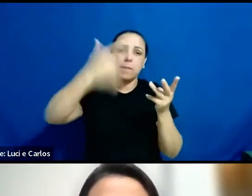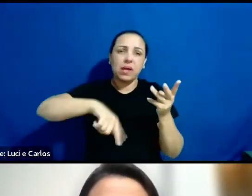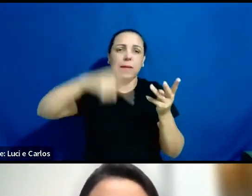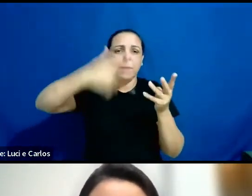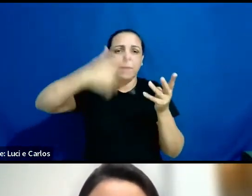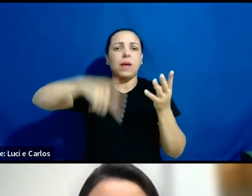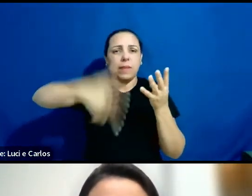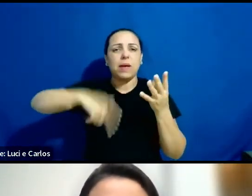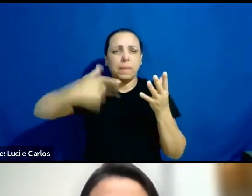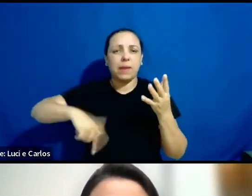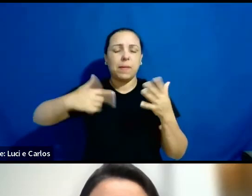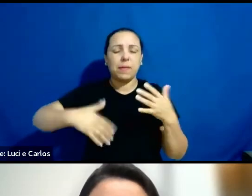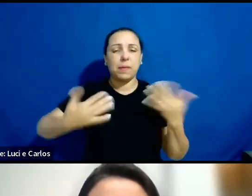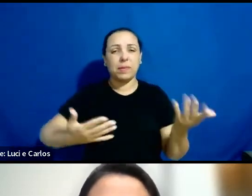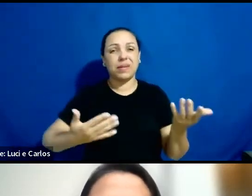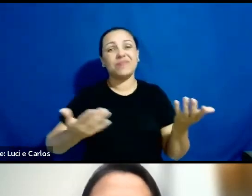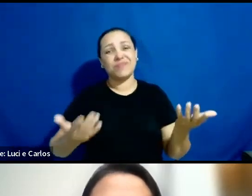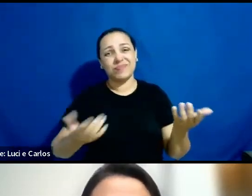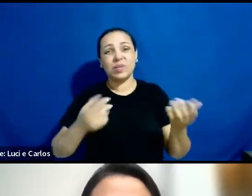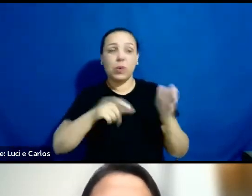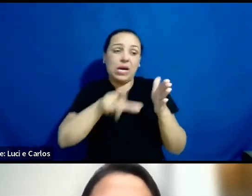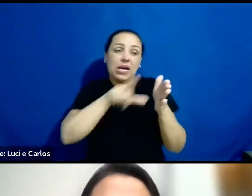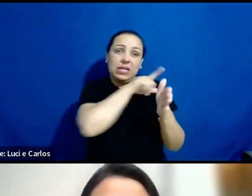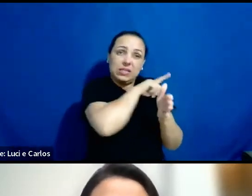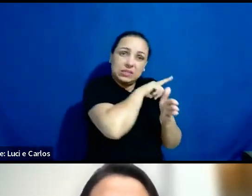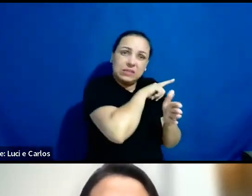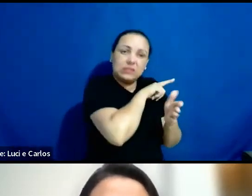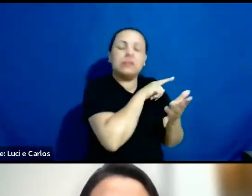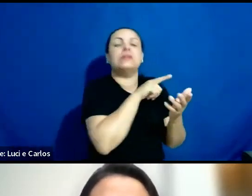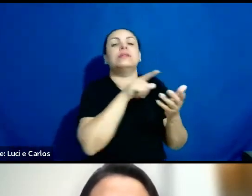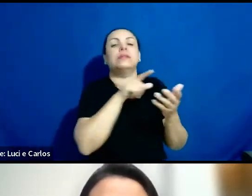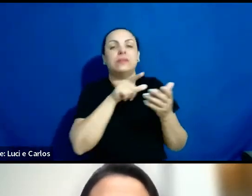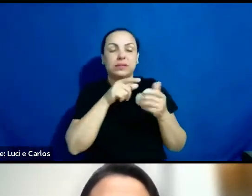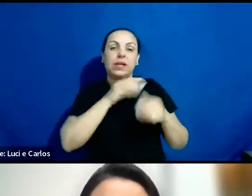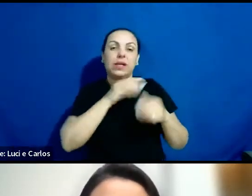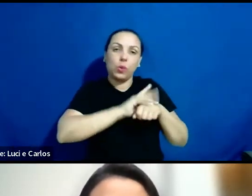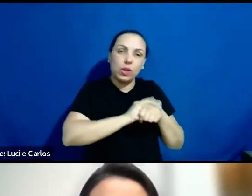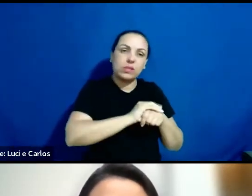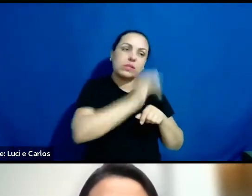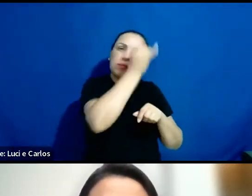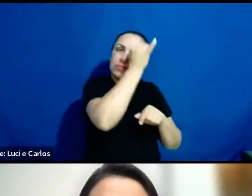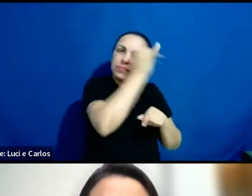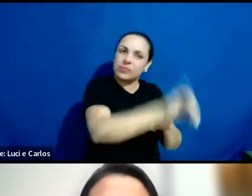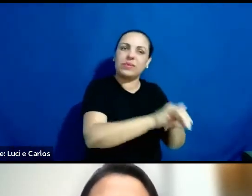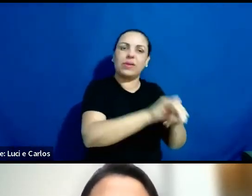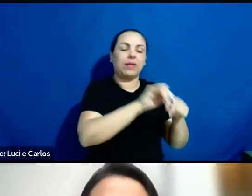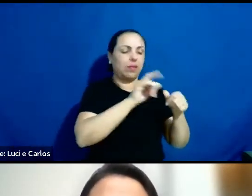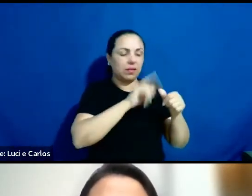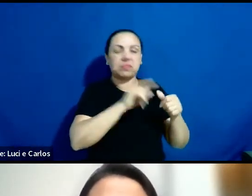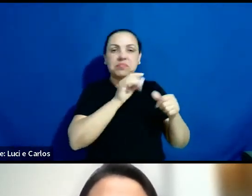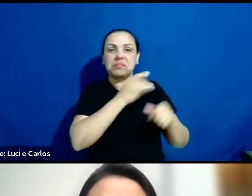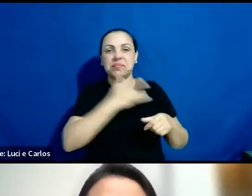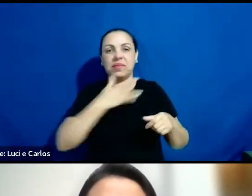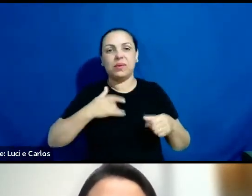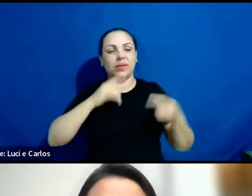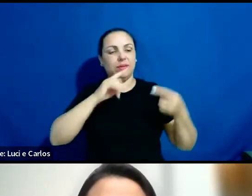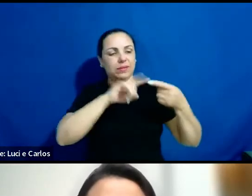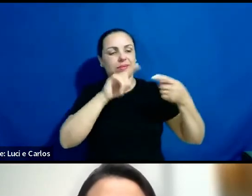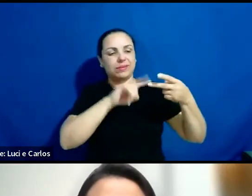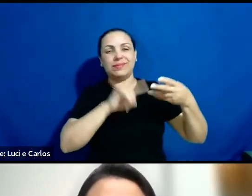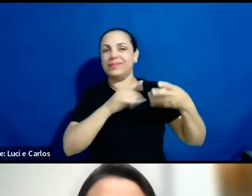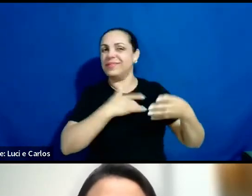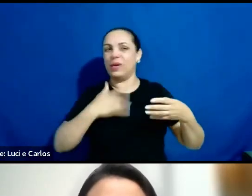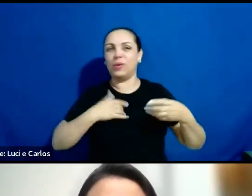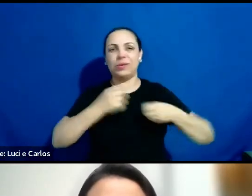tem 70% de botar todo esse povo para fora. Aí você vai ficar nos 30%,